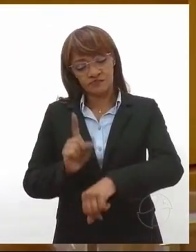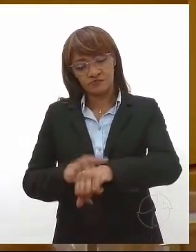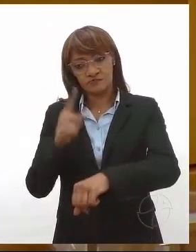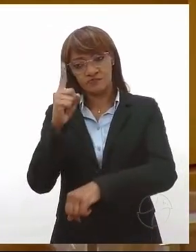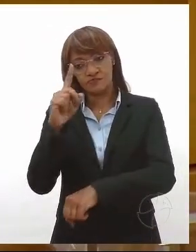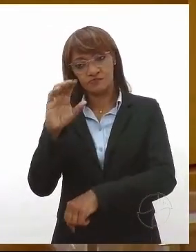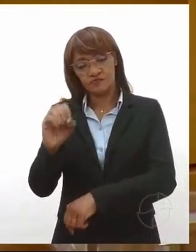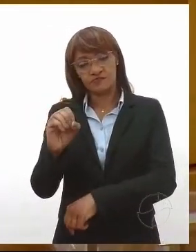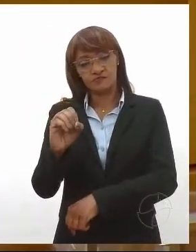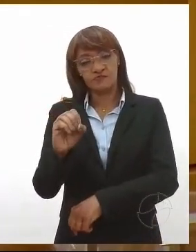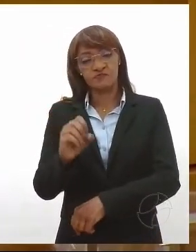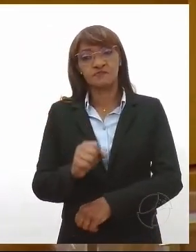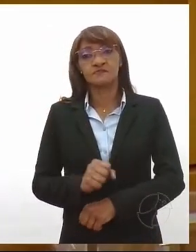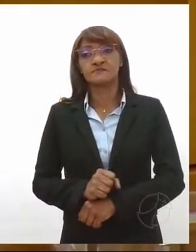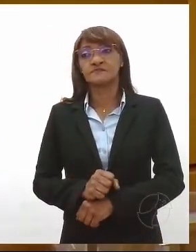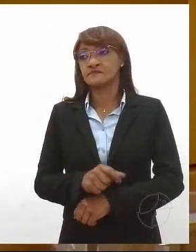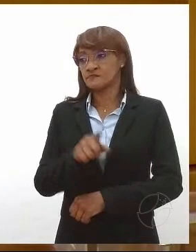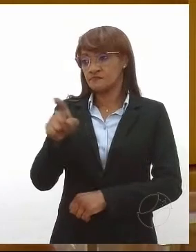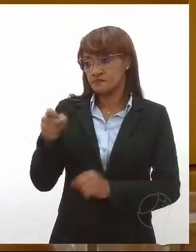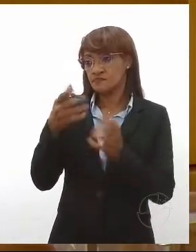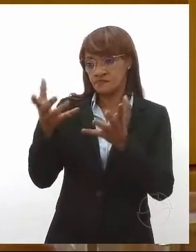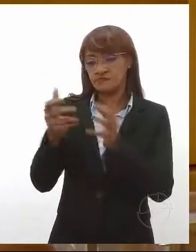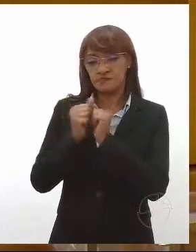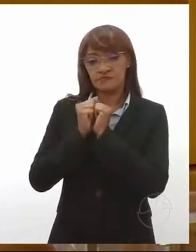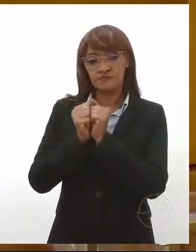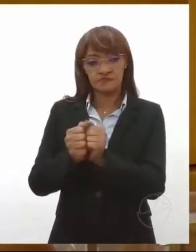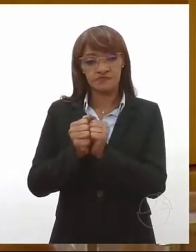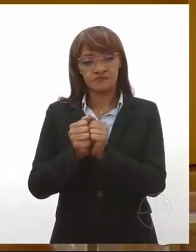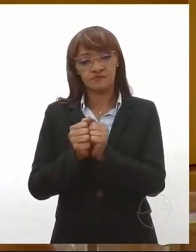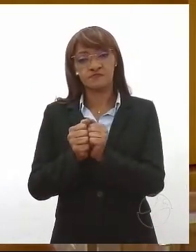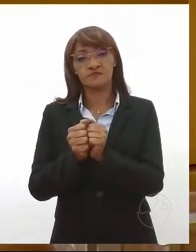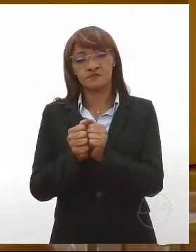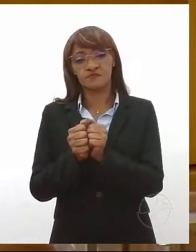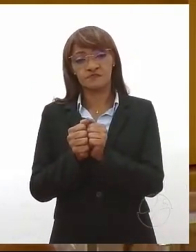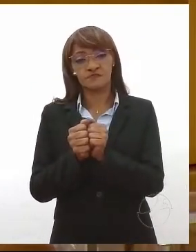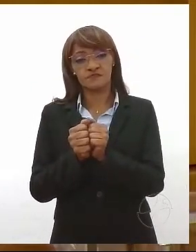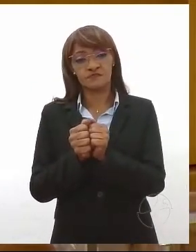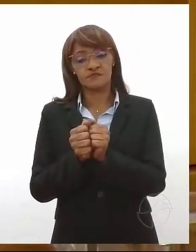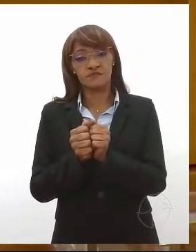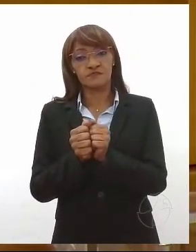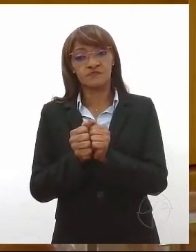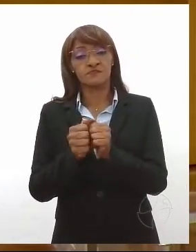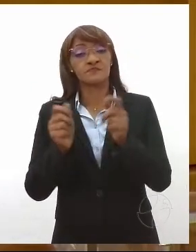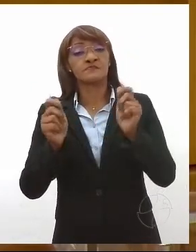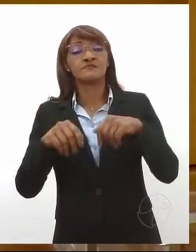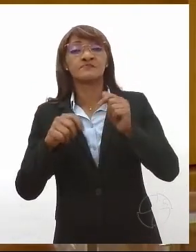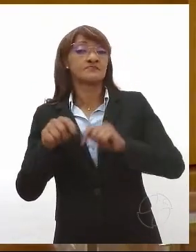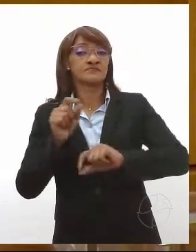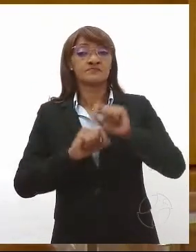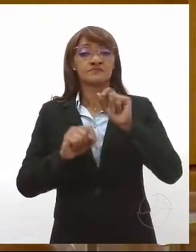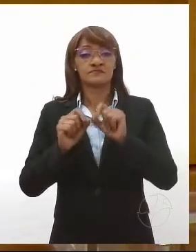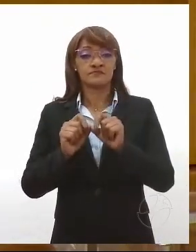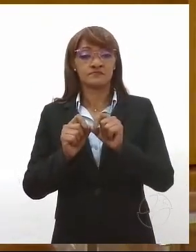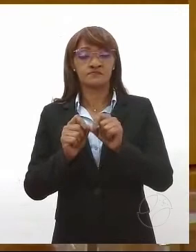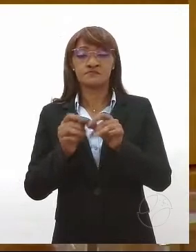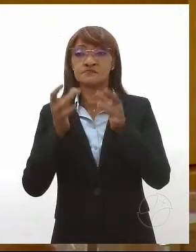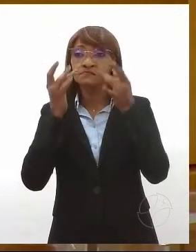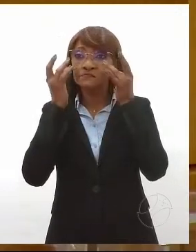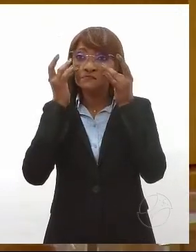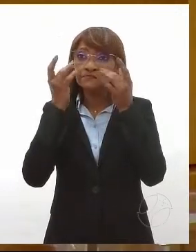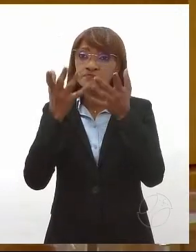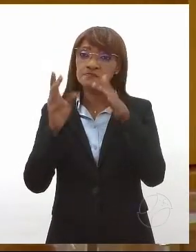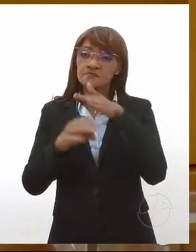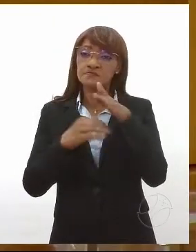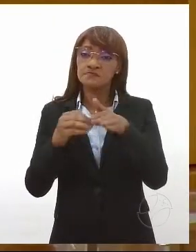nos acompanhar, nós iremos lá. Muito bem, Marcos. Nós iremos até lá, Garibaldi, para que nós possamos ouvir do presidente da DESO qual é o planejamento que tem